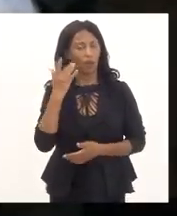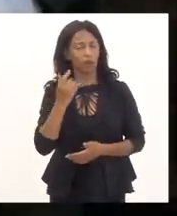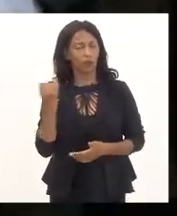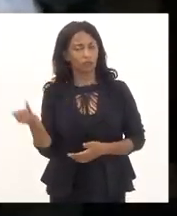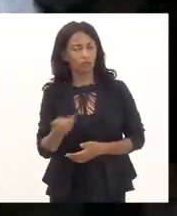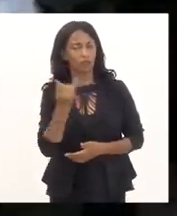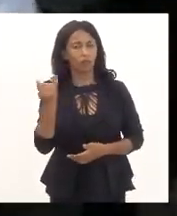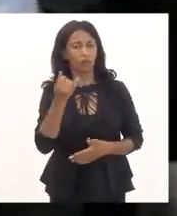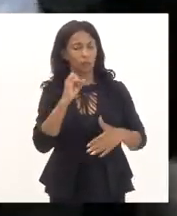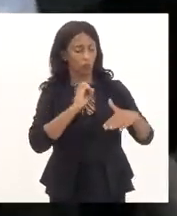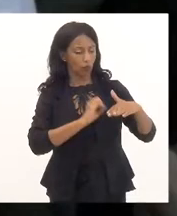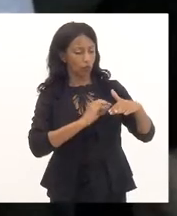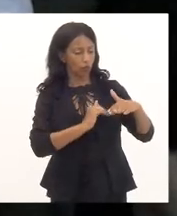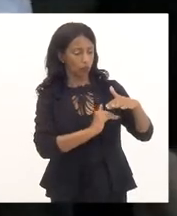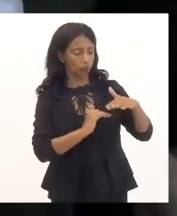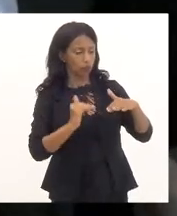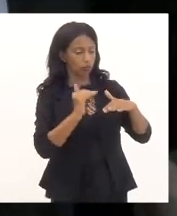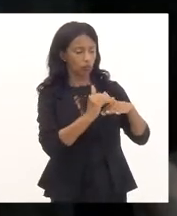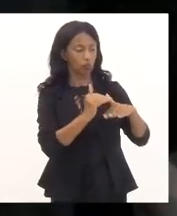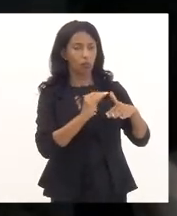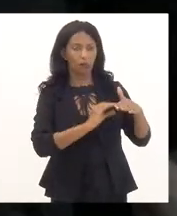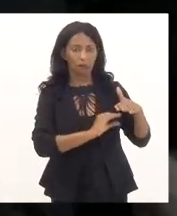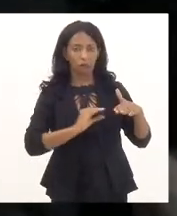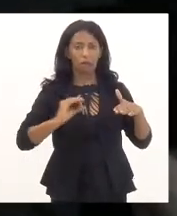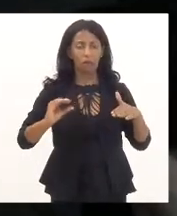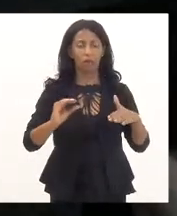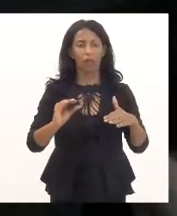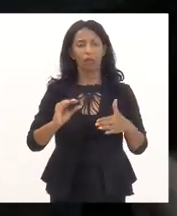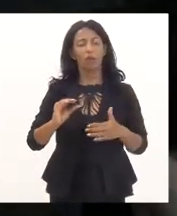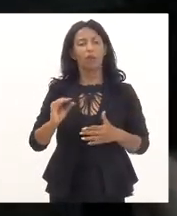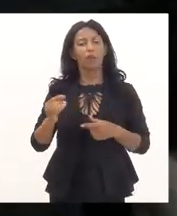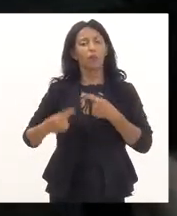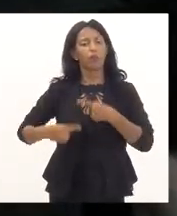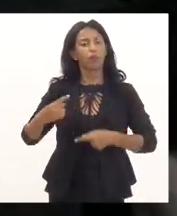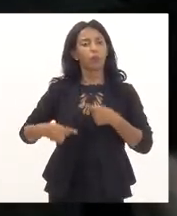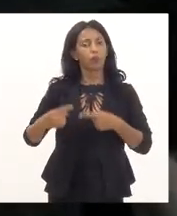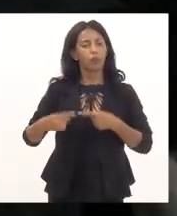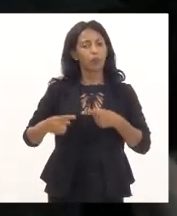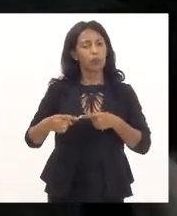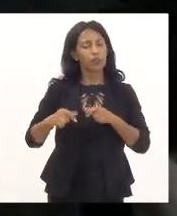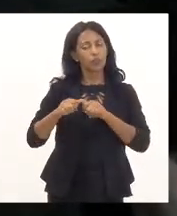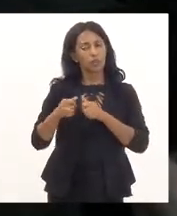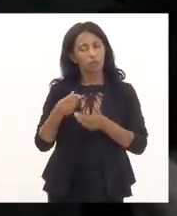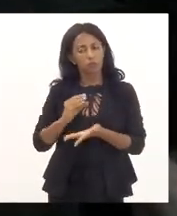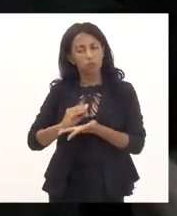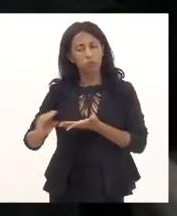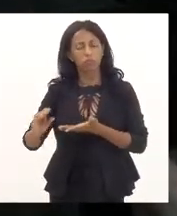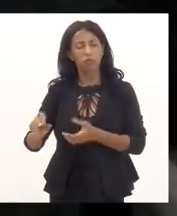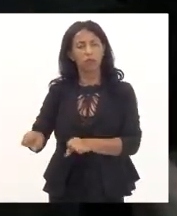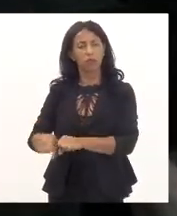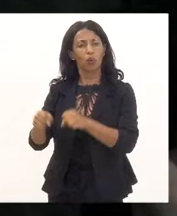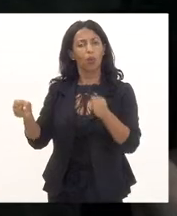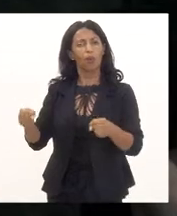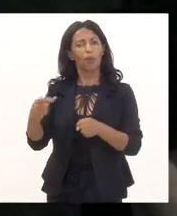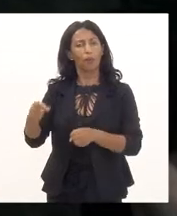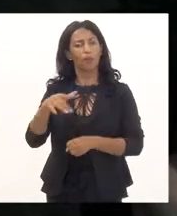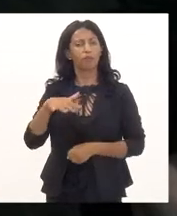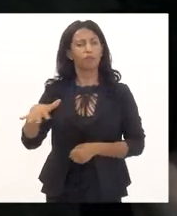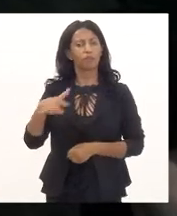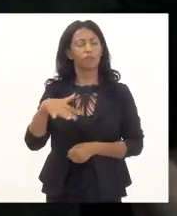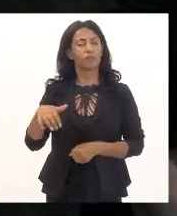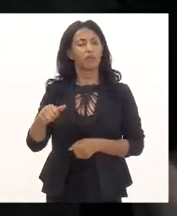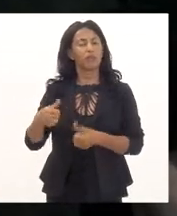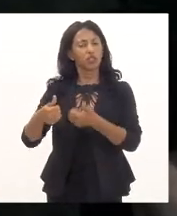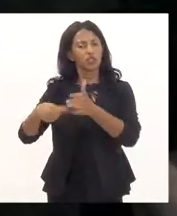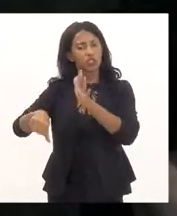Soberano é o papel de financiar políticas anticíclicas para que a gente possa romper com esse cenário de crise